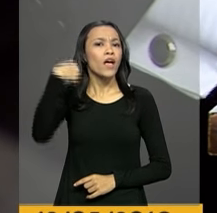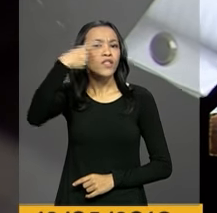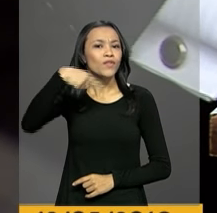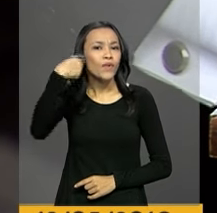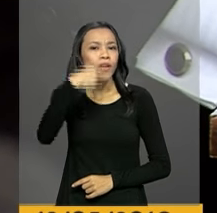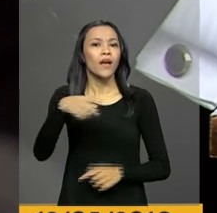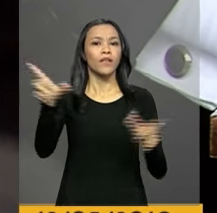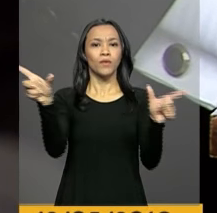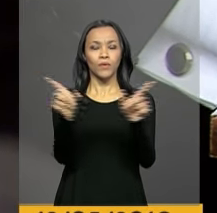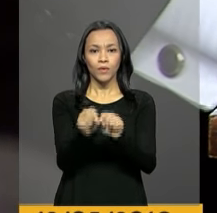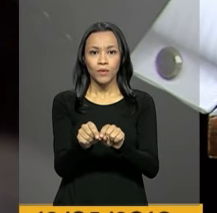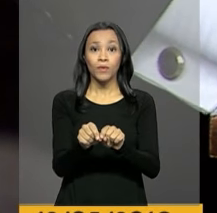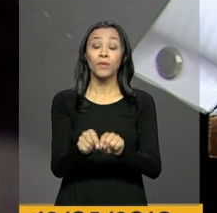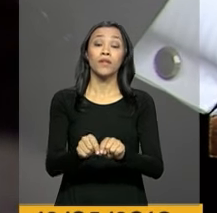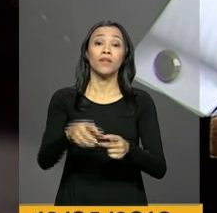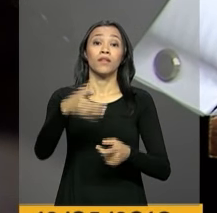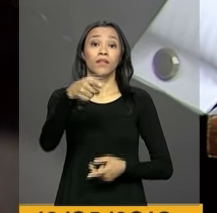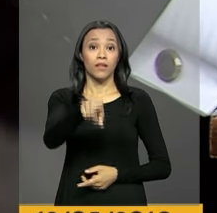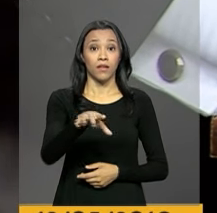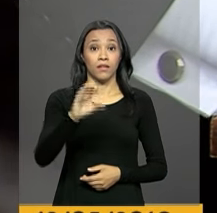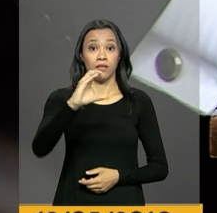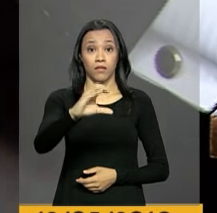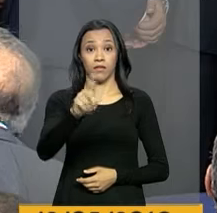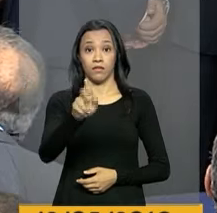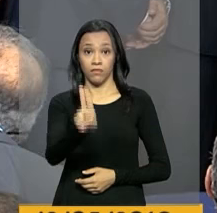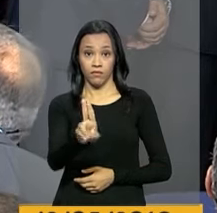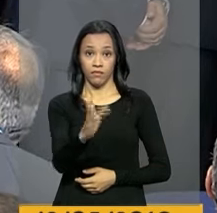Advogado-Geral da União.